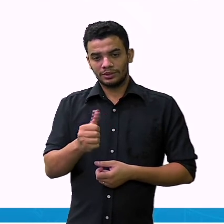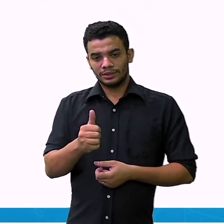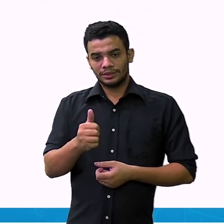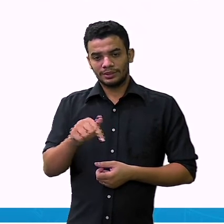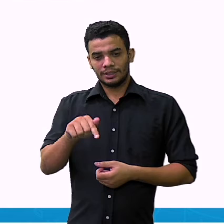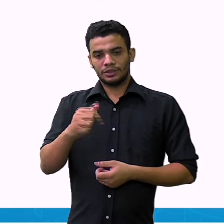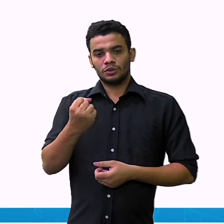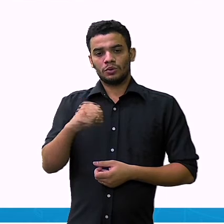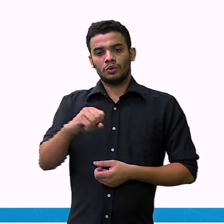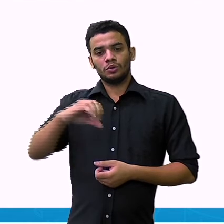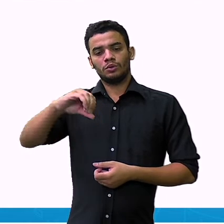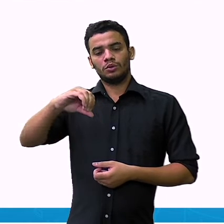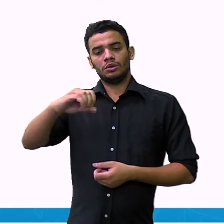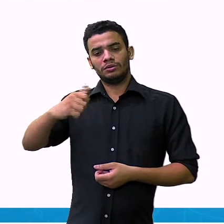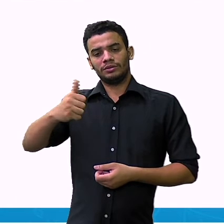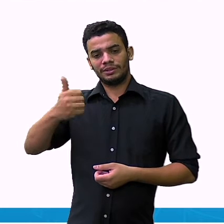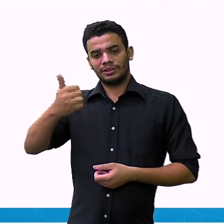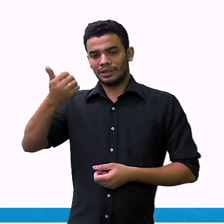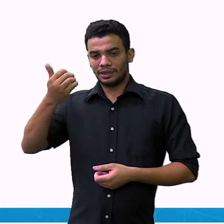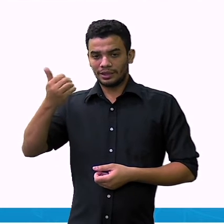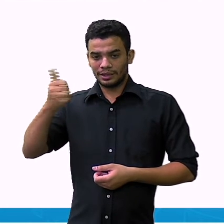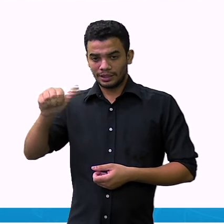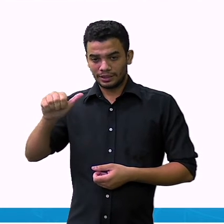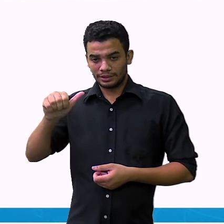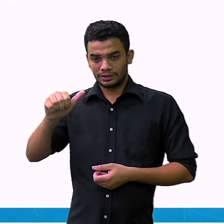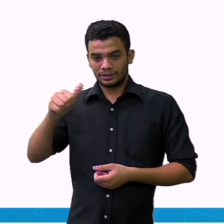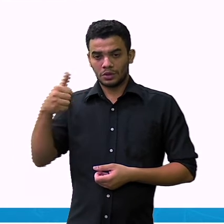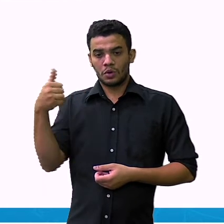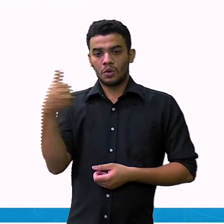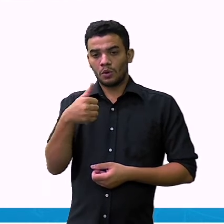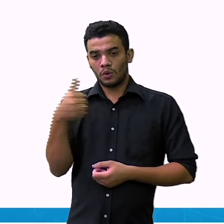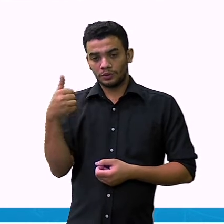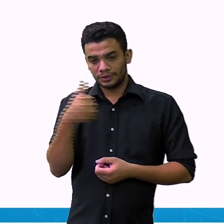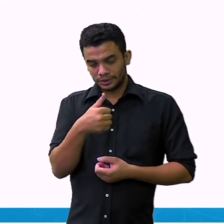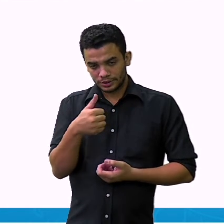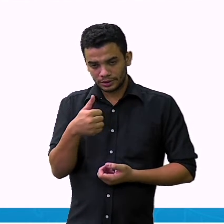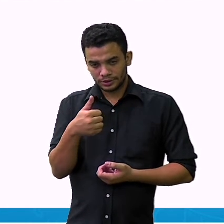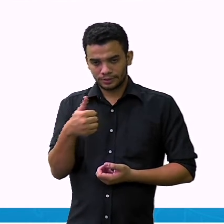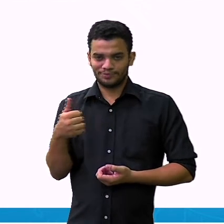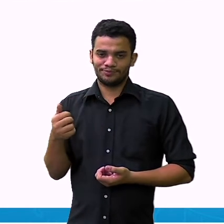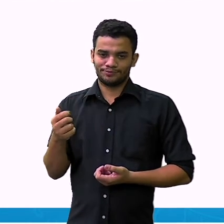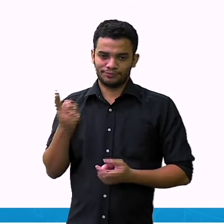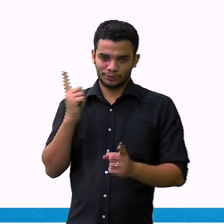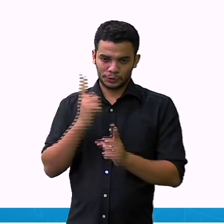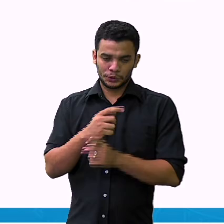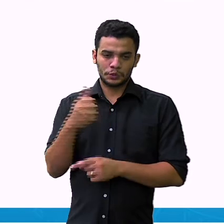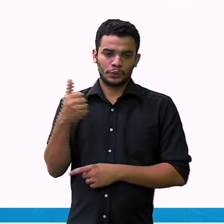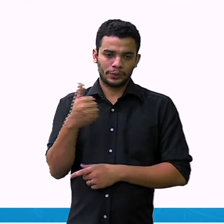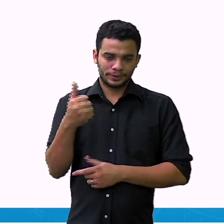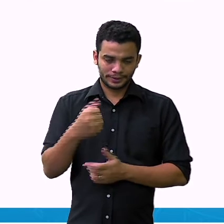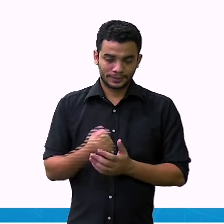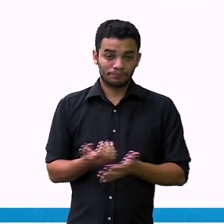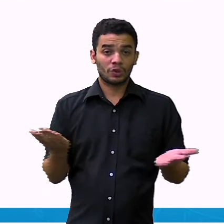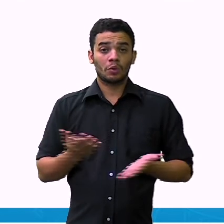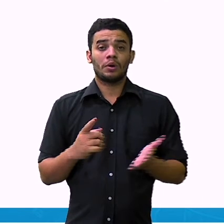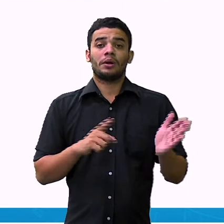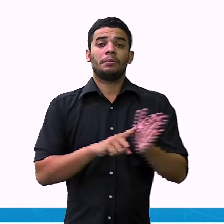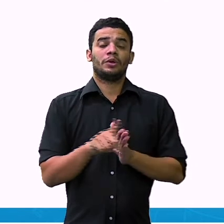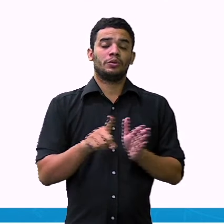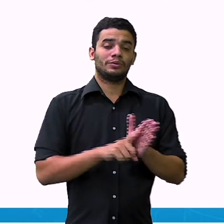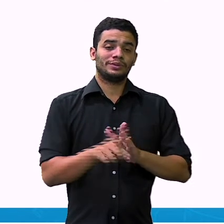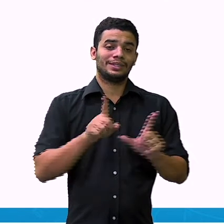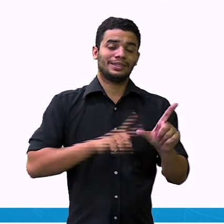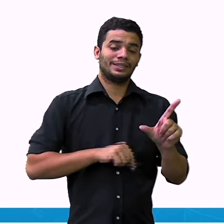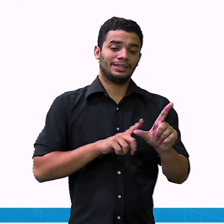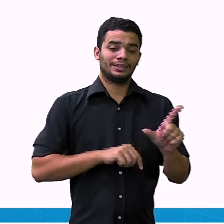7, 8, 9, 10, 11 carros pretos. Letra A. Qual é